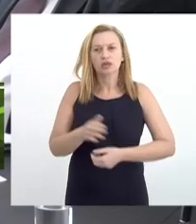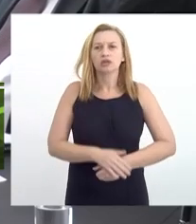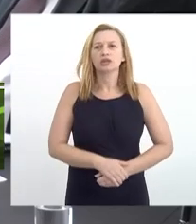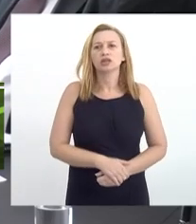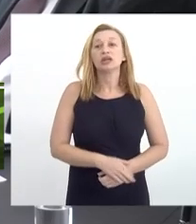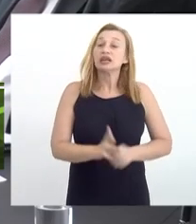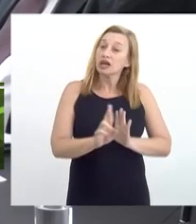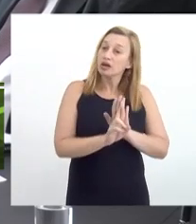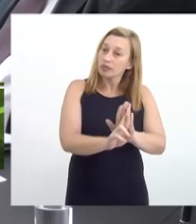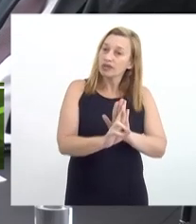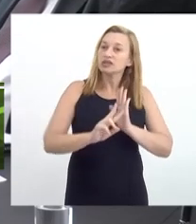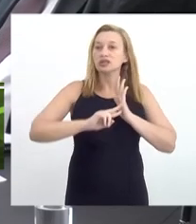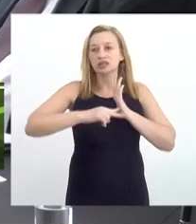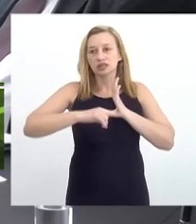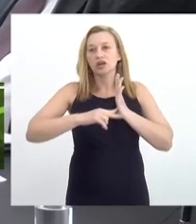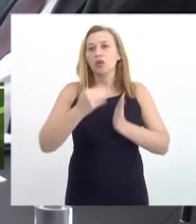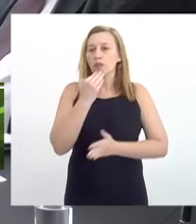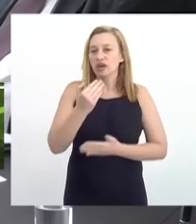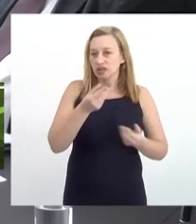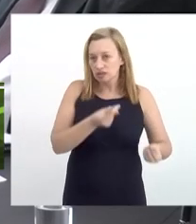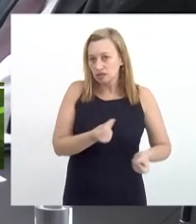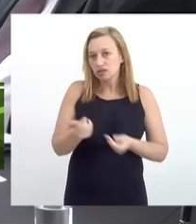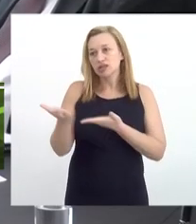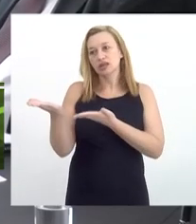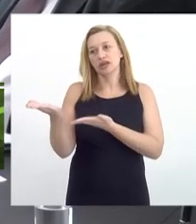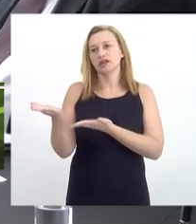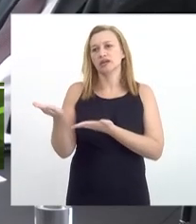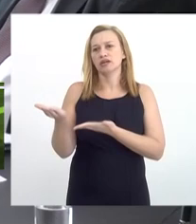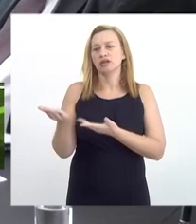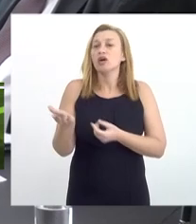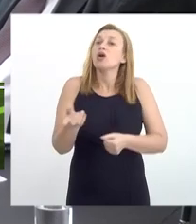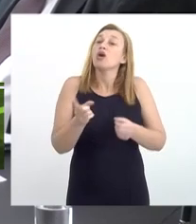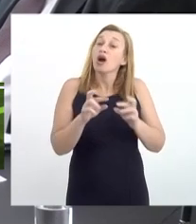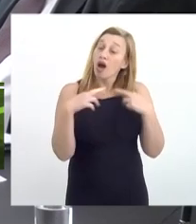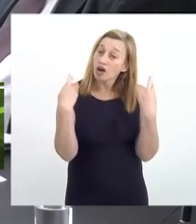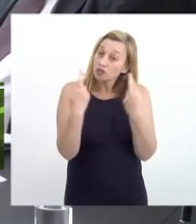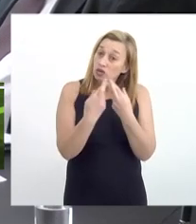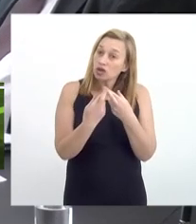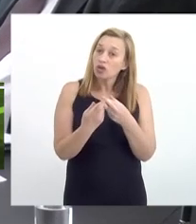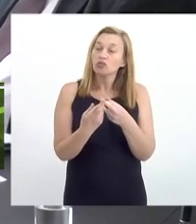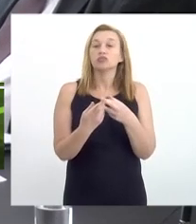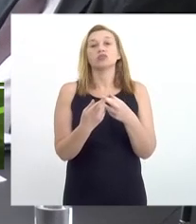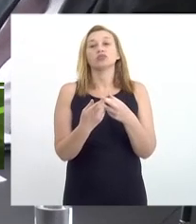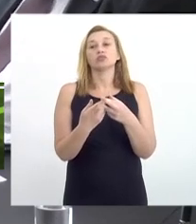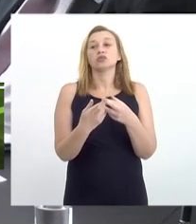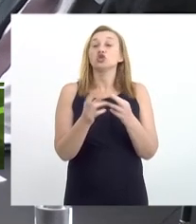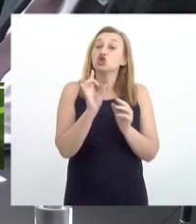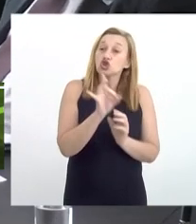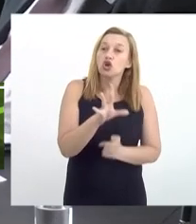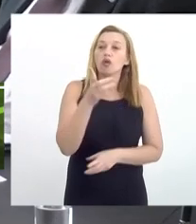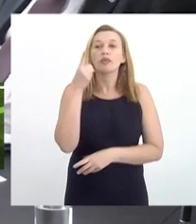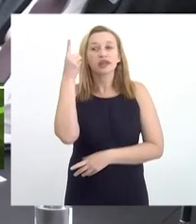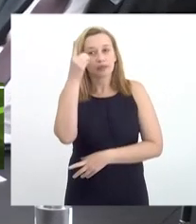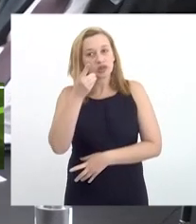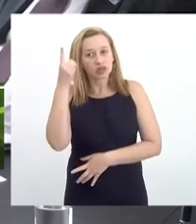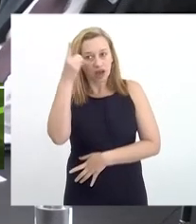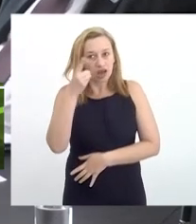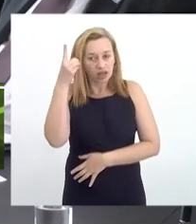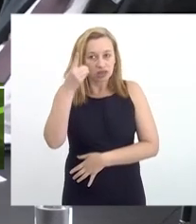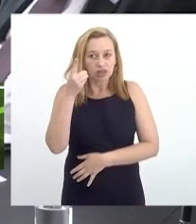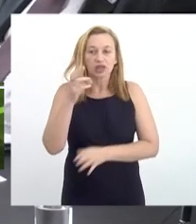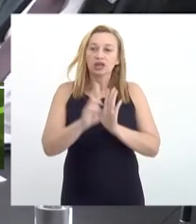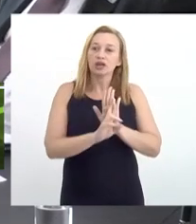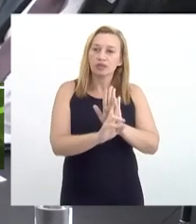tem representantes de sindicato, eu pediria por favor, porque é uma reunião fechada para os parlamentares e os